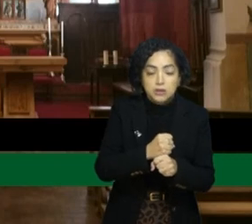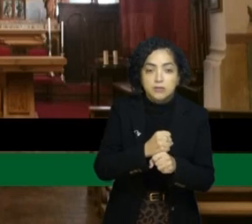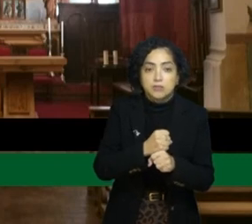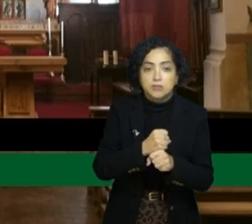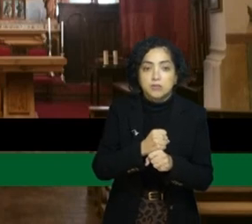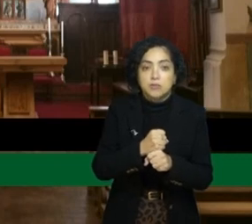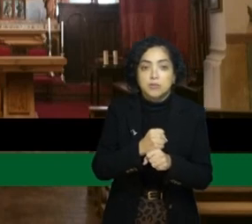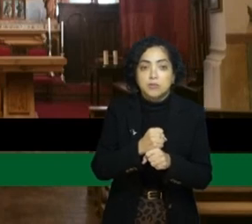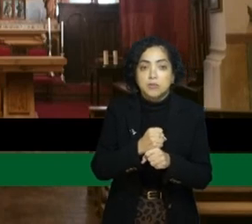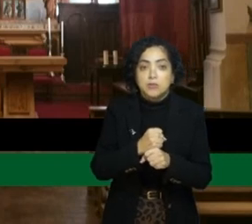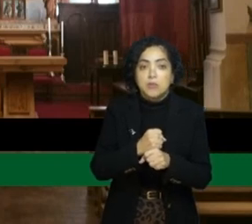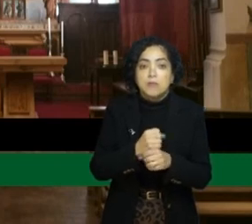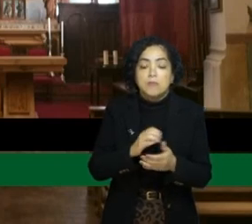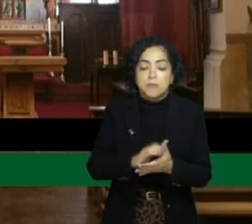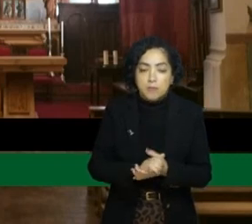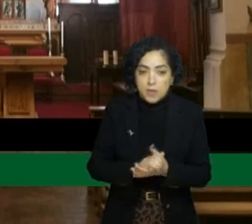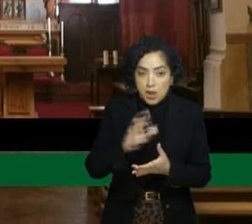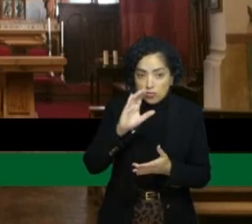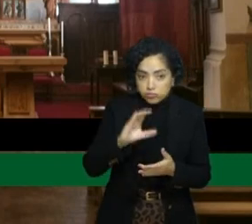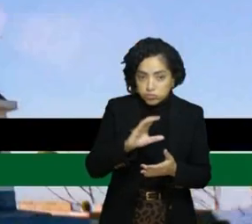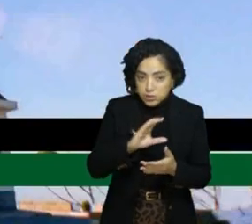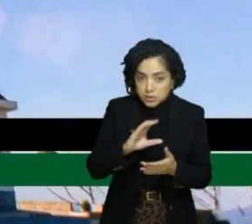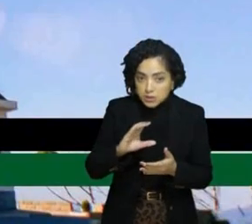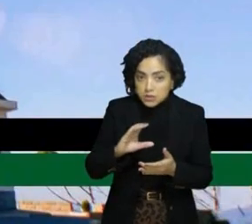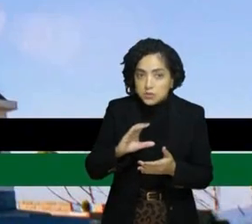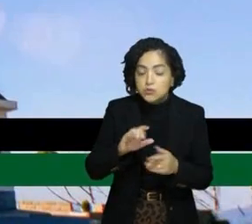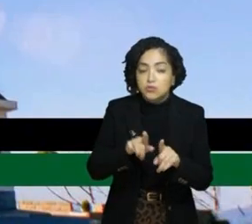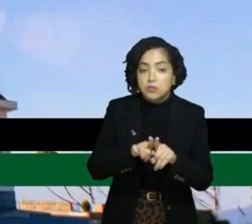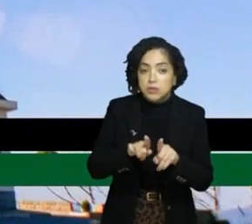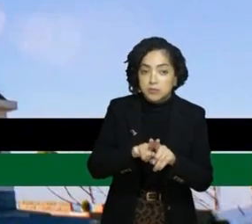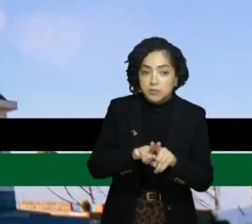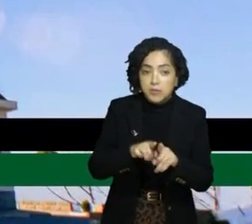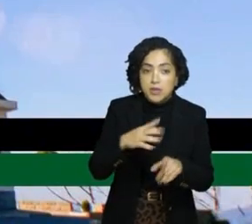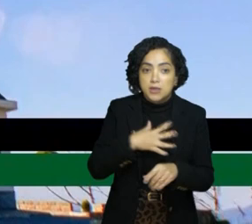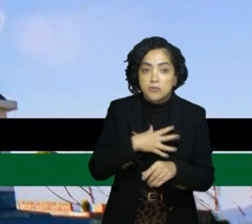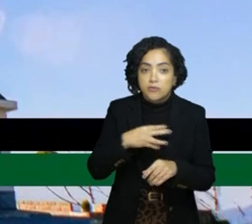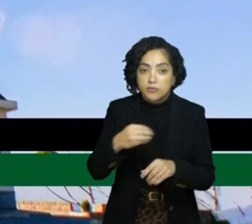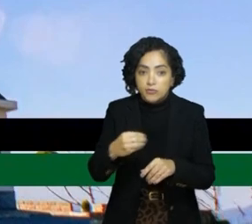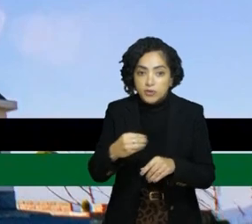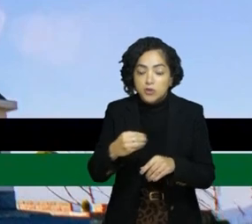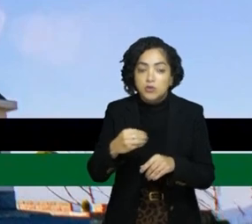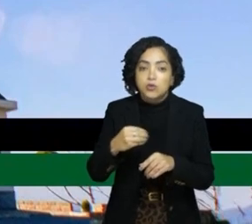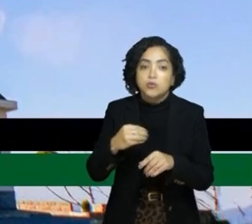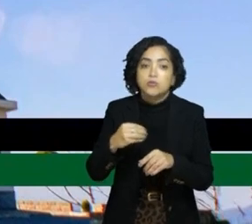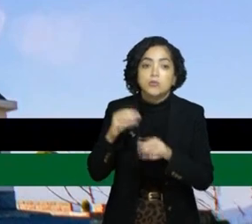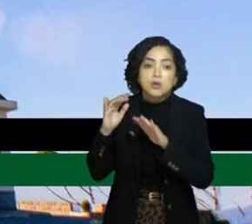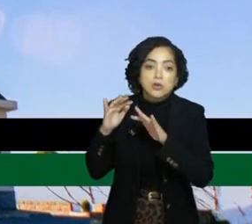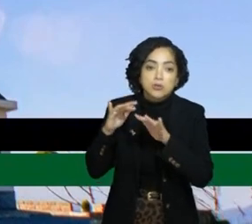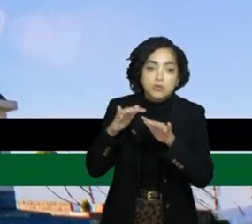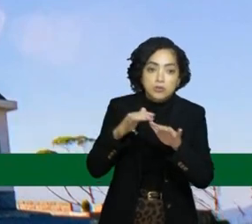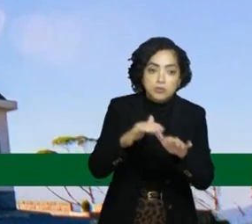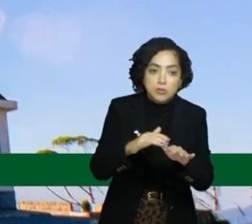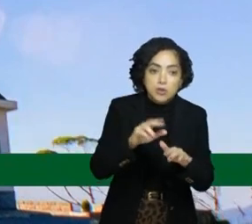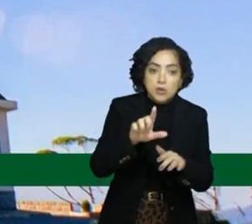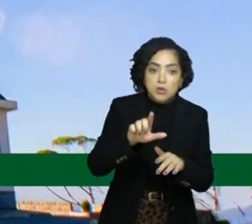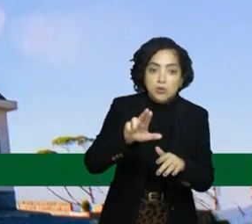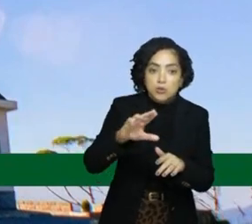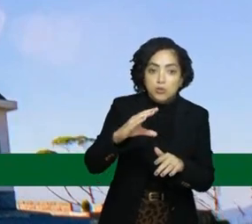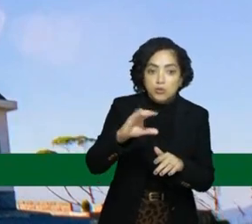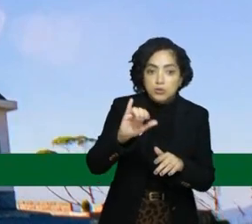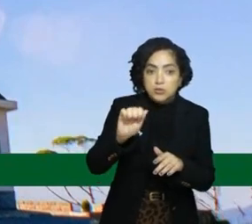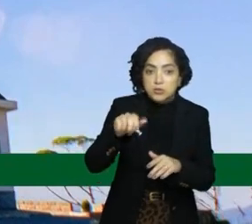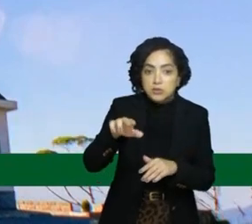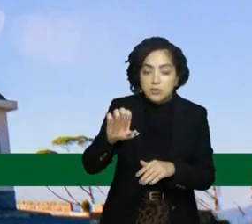ao Cristo dos Alpes e dedicada ao também filho de emigrantes, Albino Luciani, João